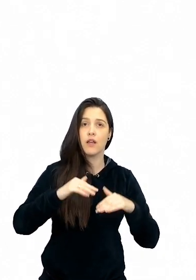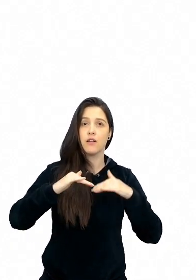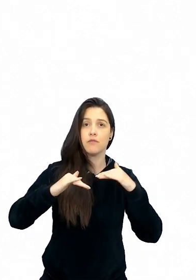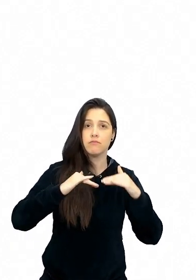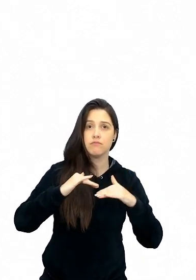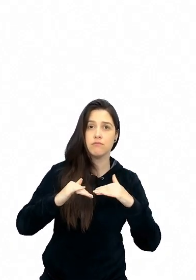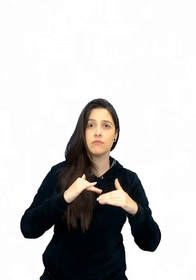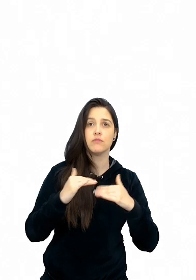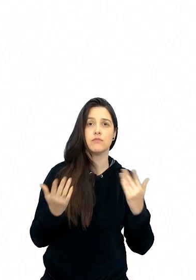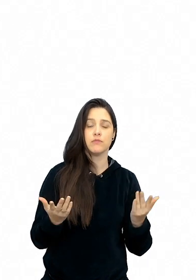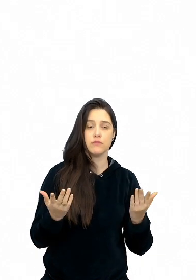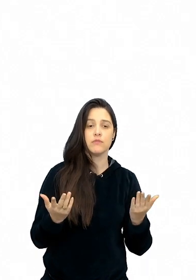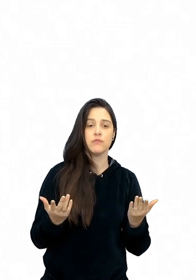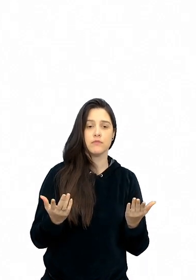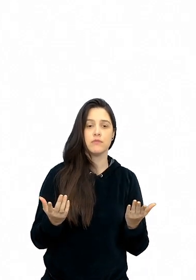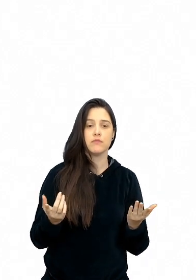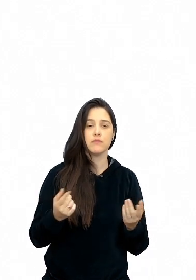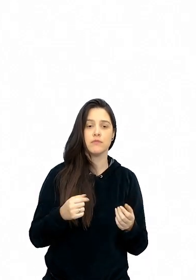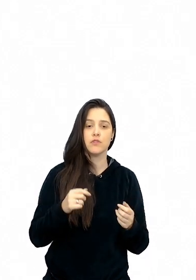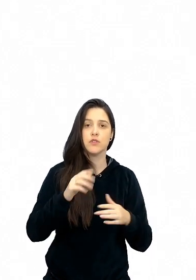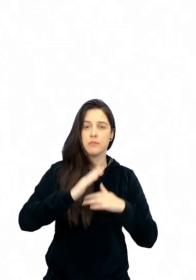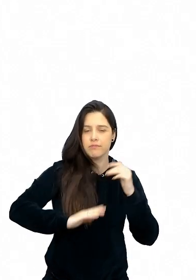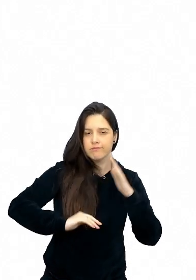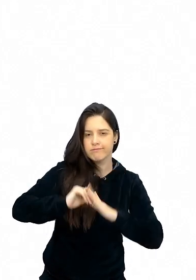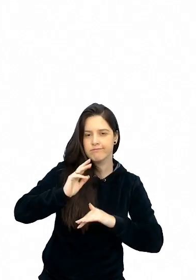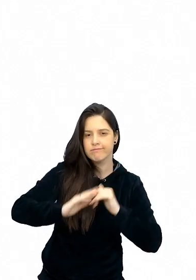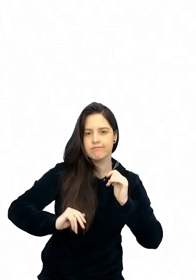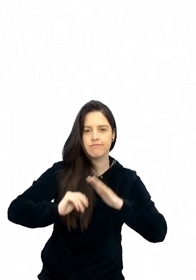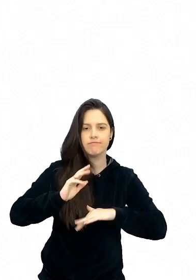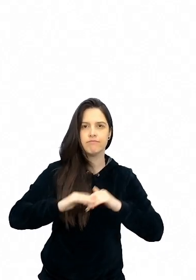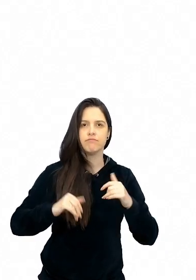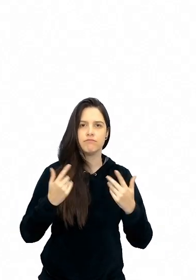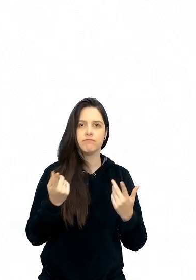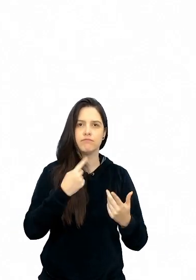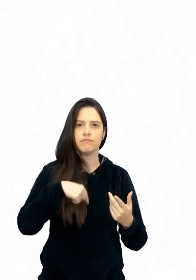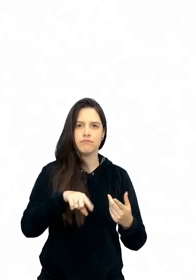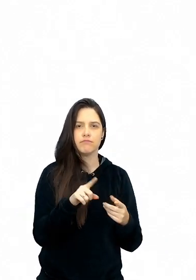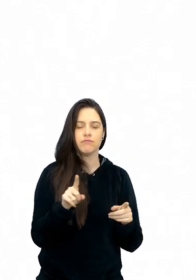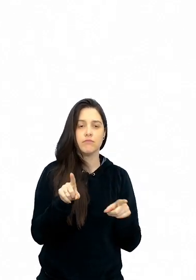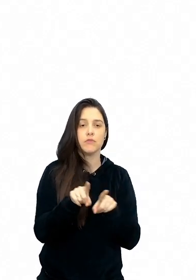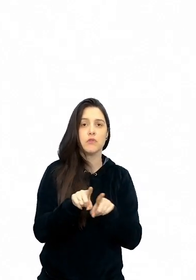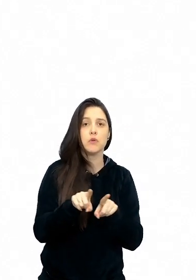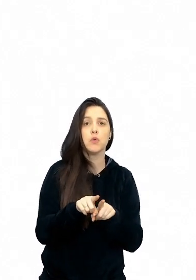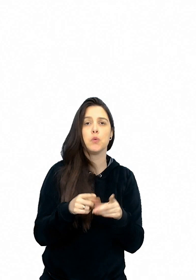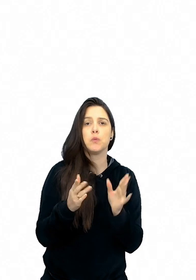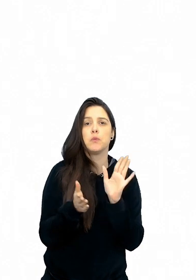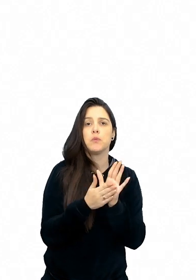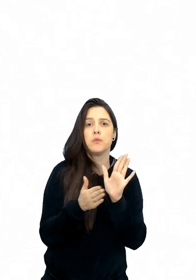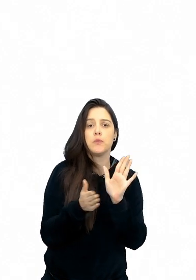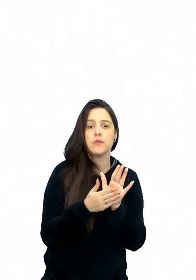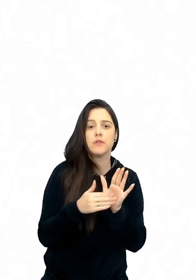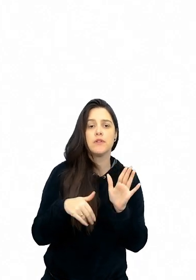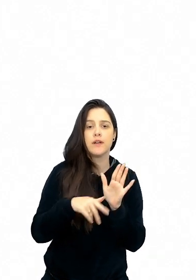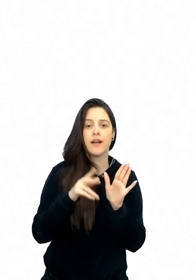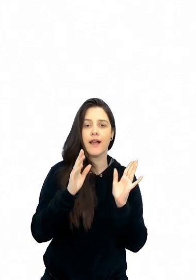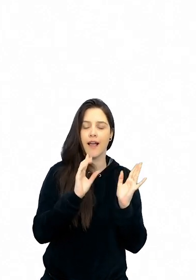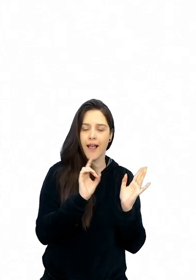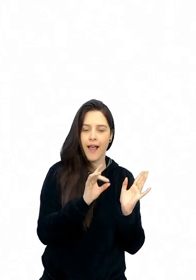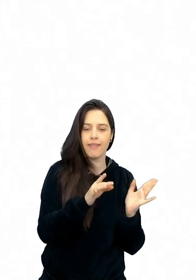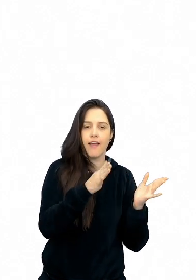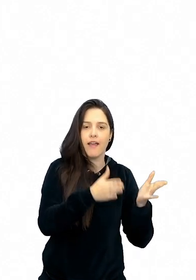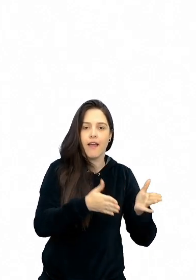de estudo, né, das habilidades, né, daquilo que foi proposto lá na etapa, né, como